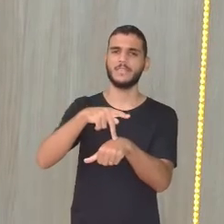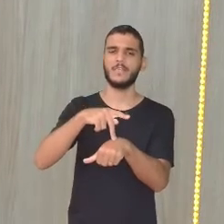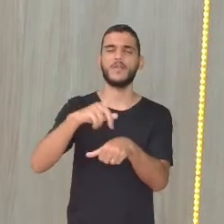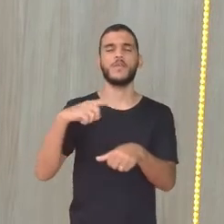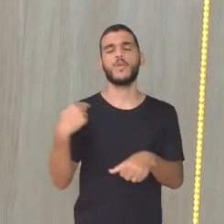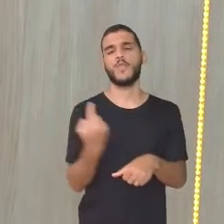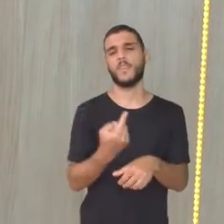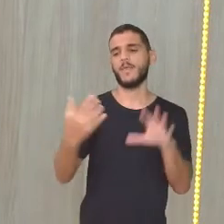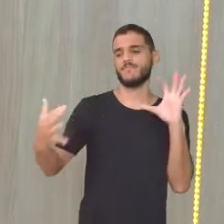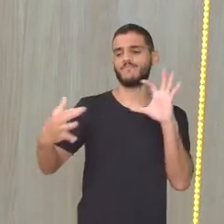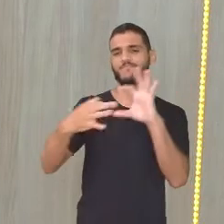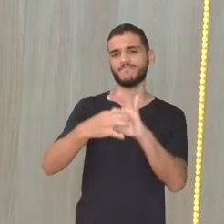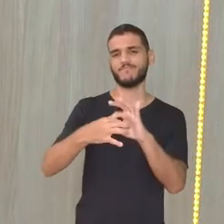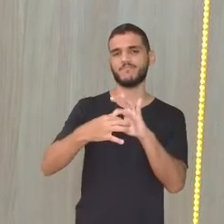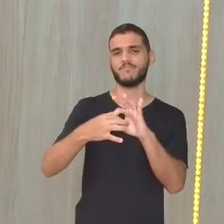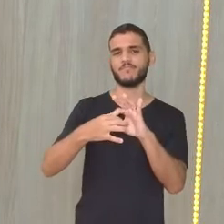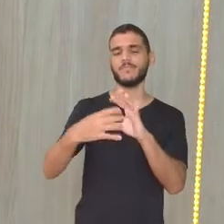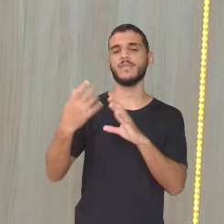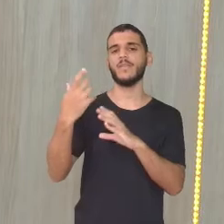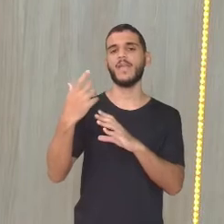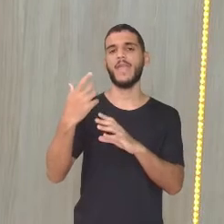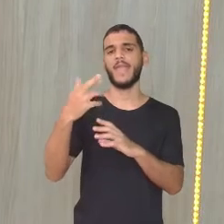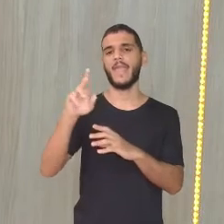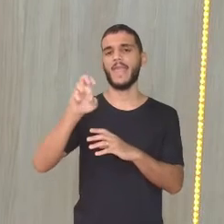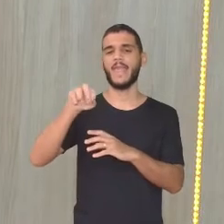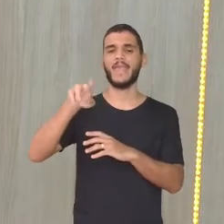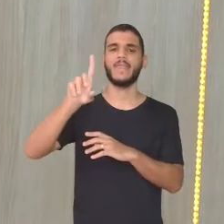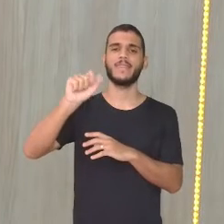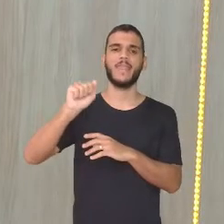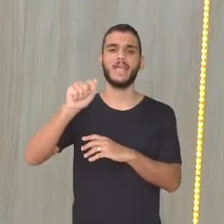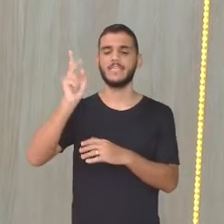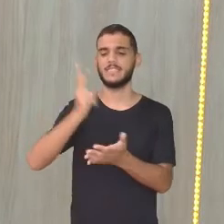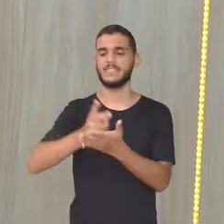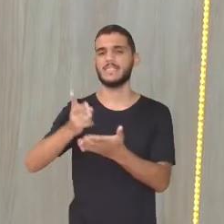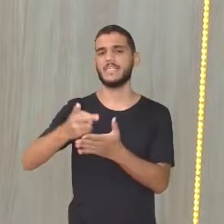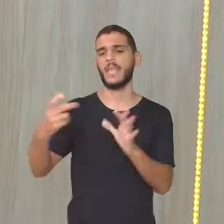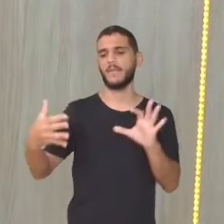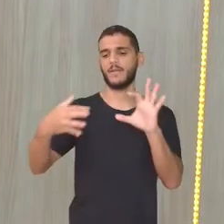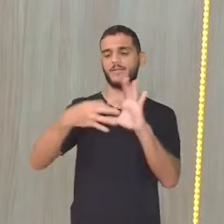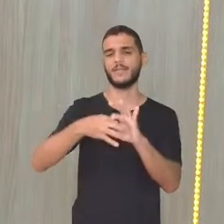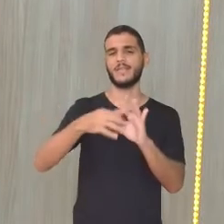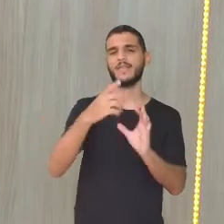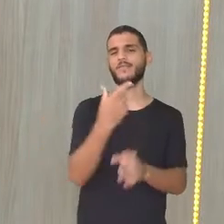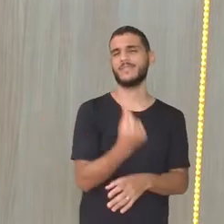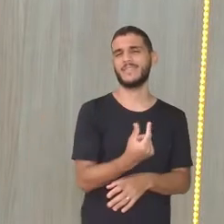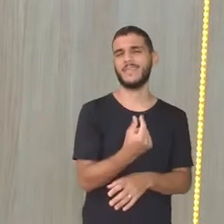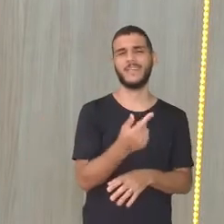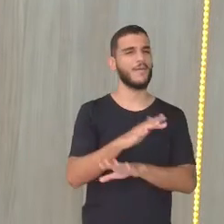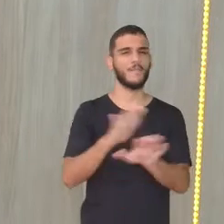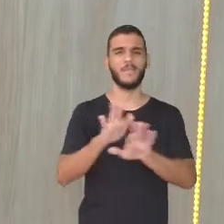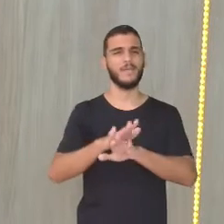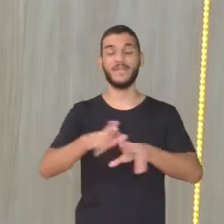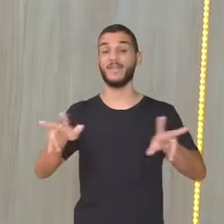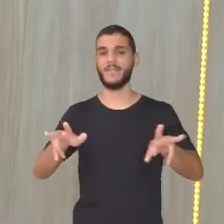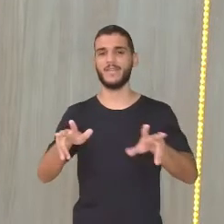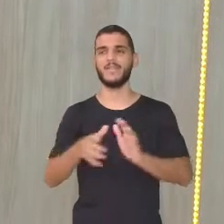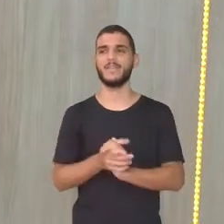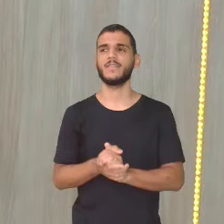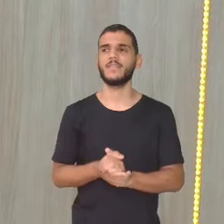atrela a renda diretamente à questão monetária, né, à moeda, tá? Mas